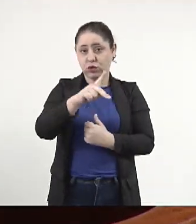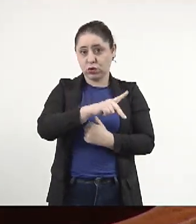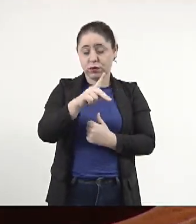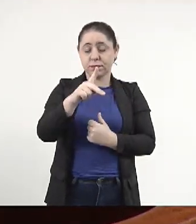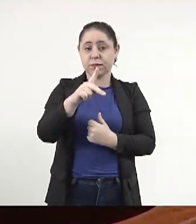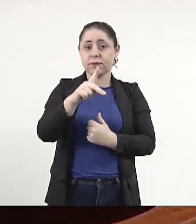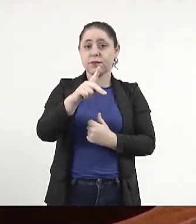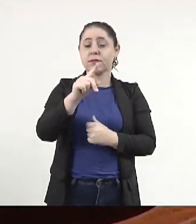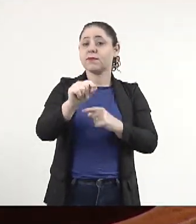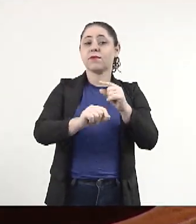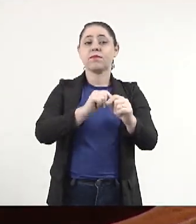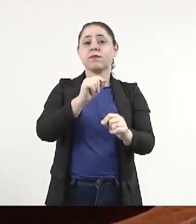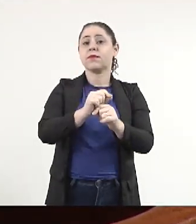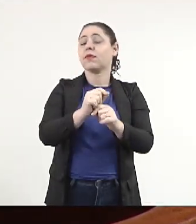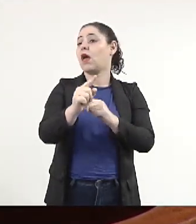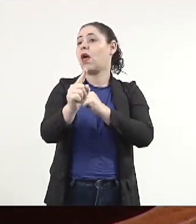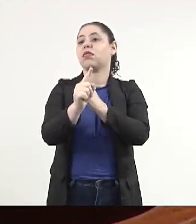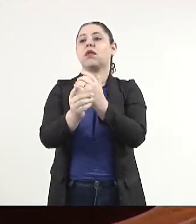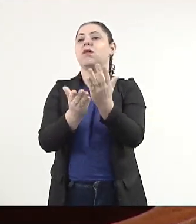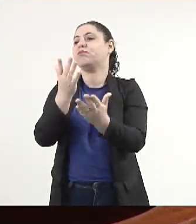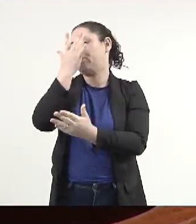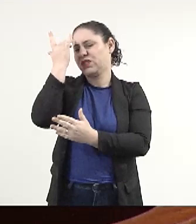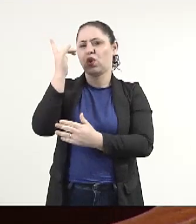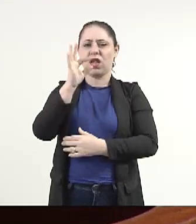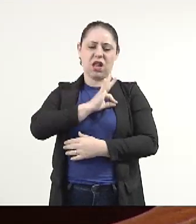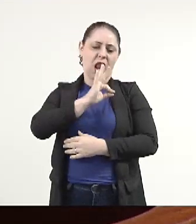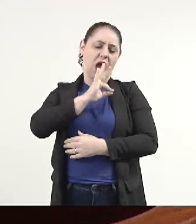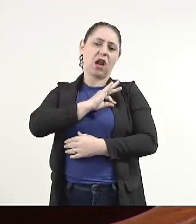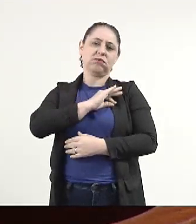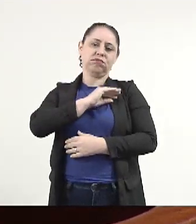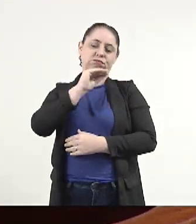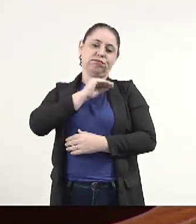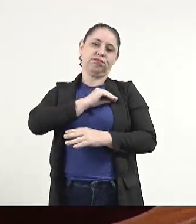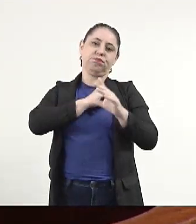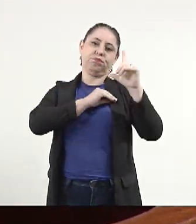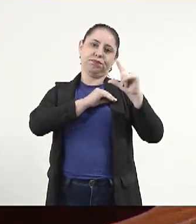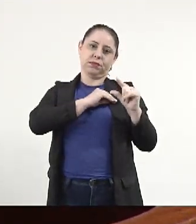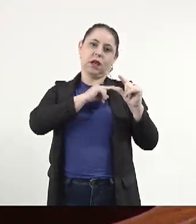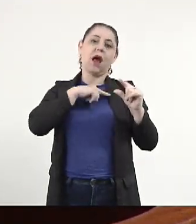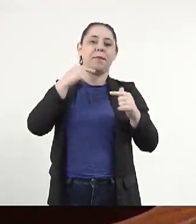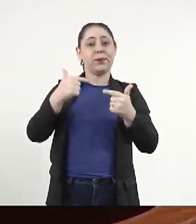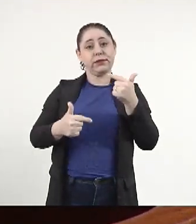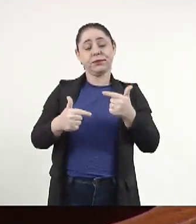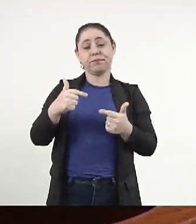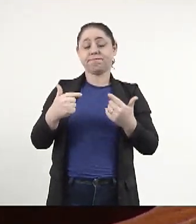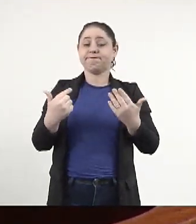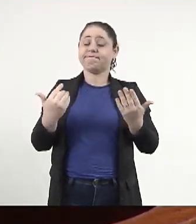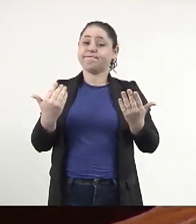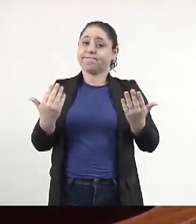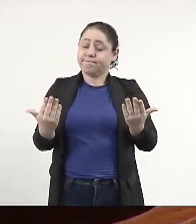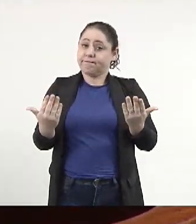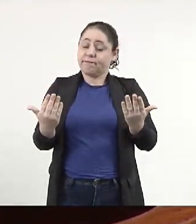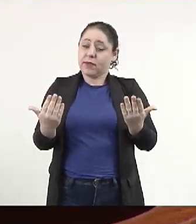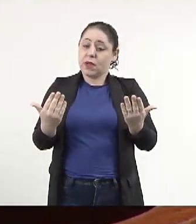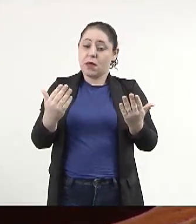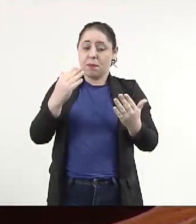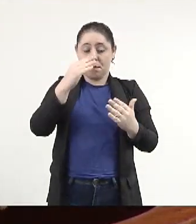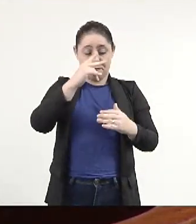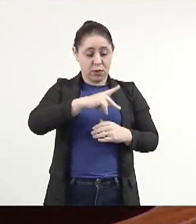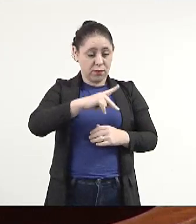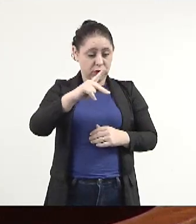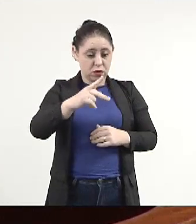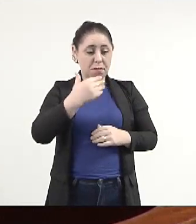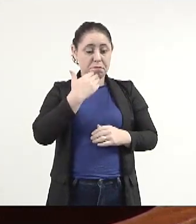professores por atendentes que ganham menos. Essa é a política, né? Professor tem um